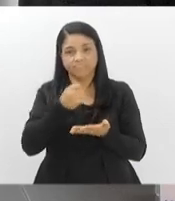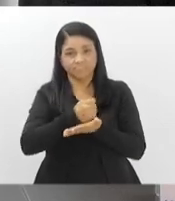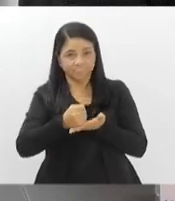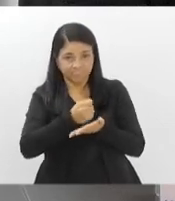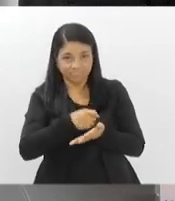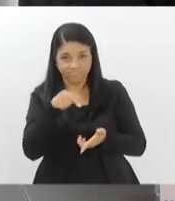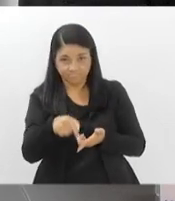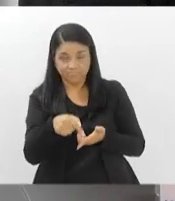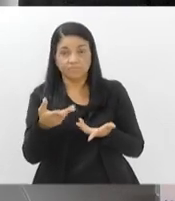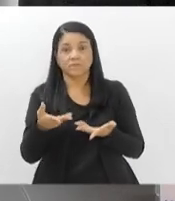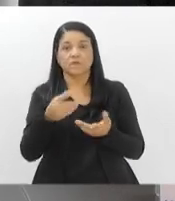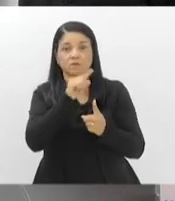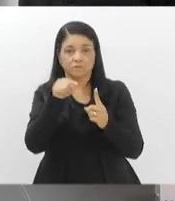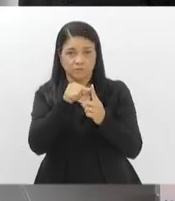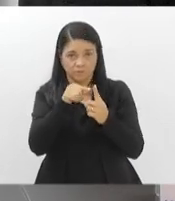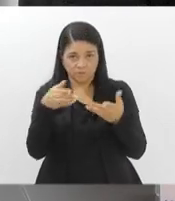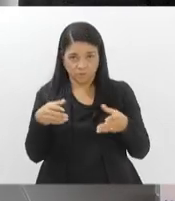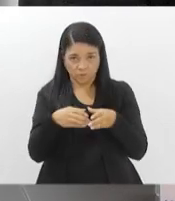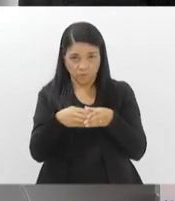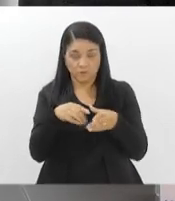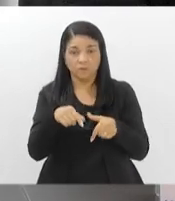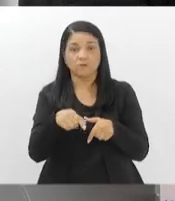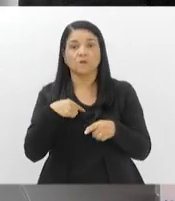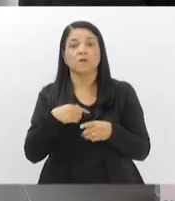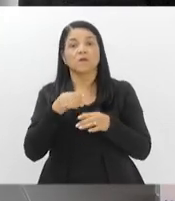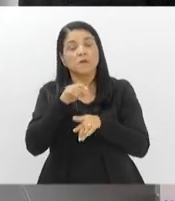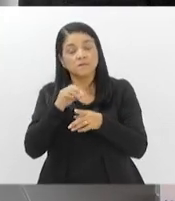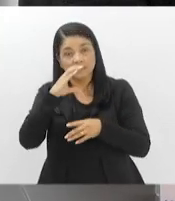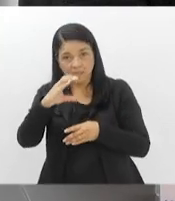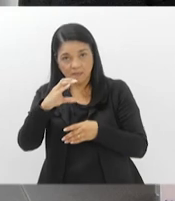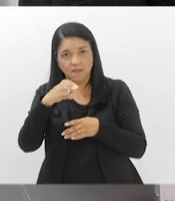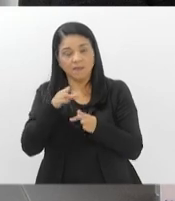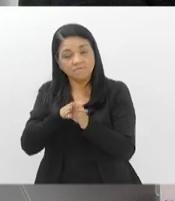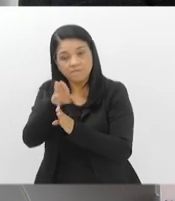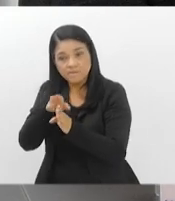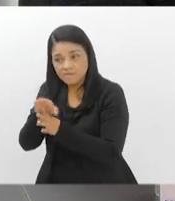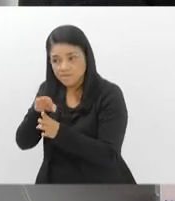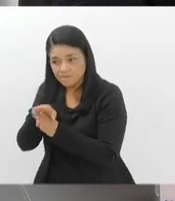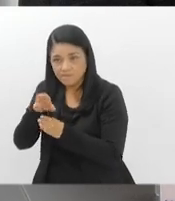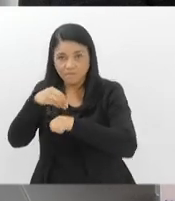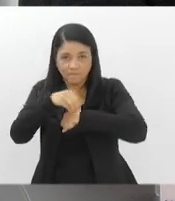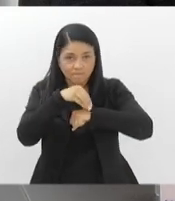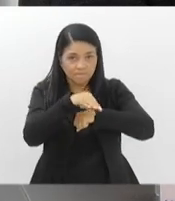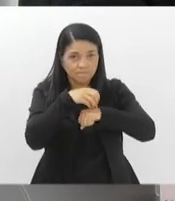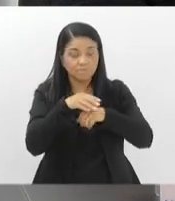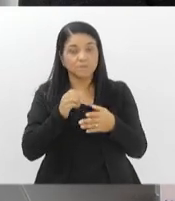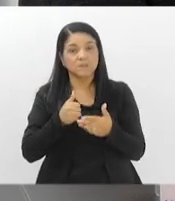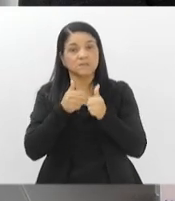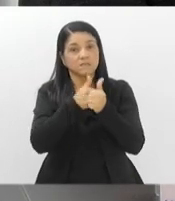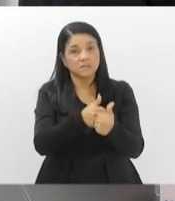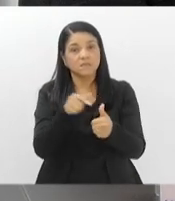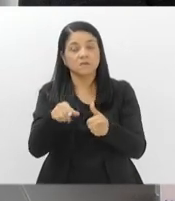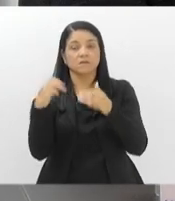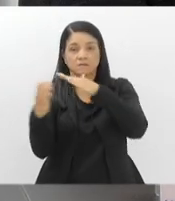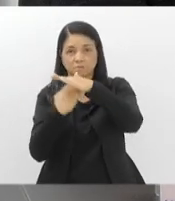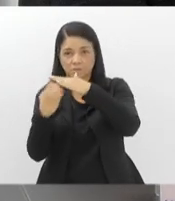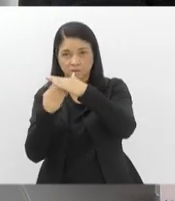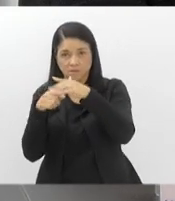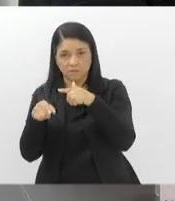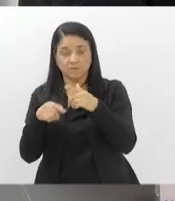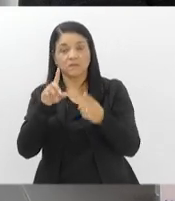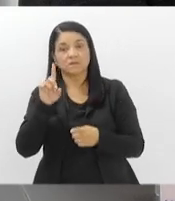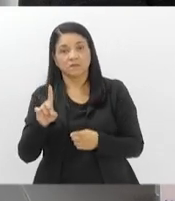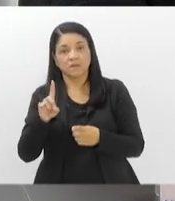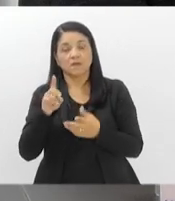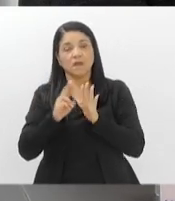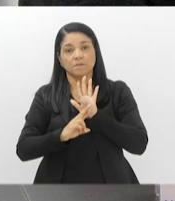desta comissão C elaboração de recomendações a serem seguidas pelas sociedades empresárias do segmento D